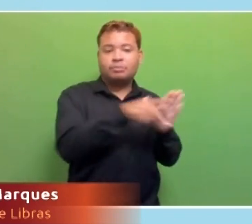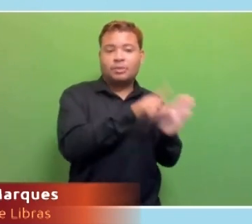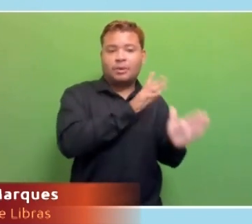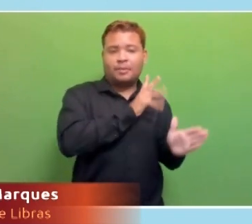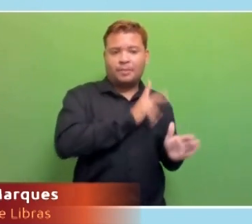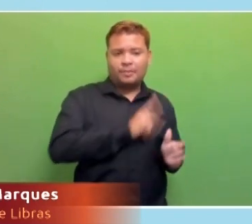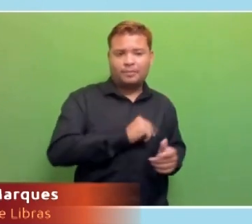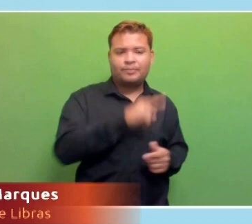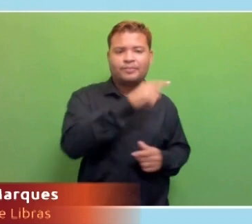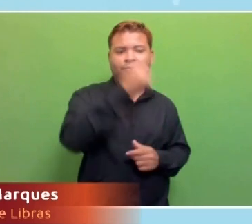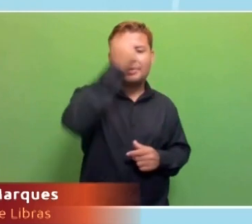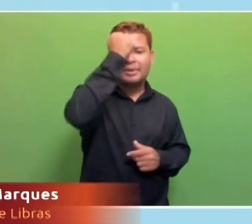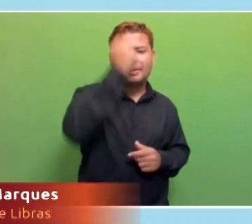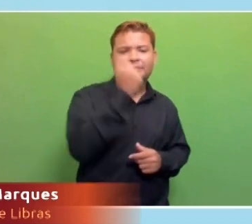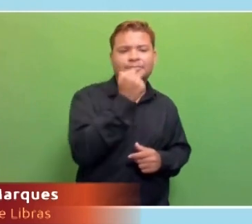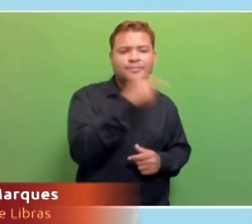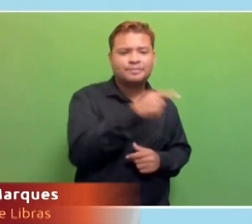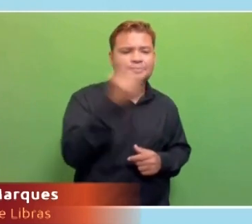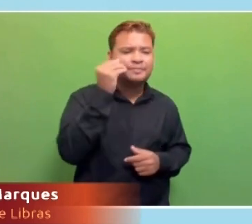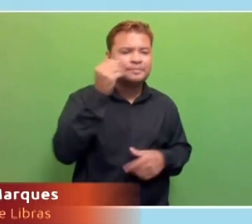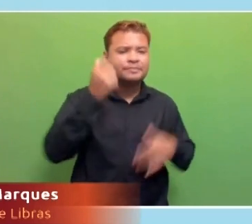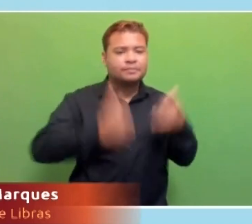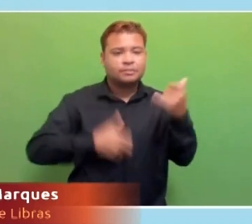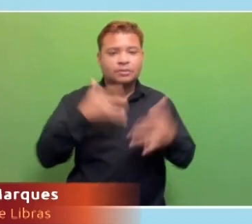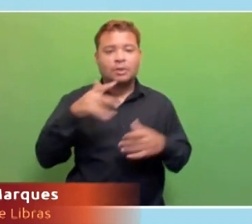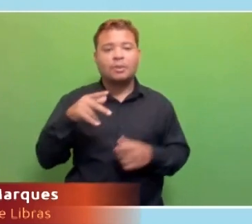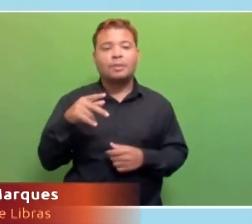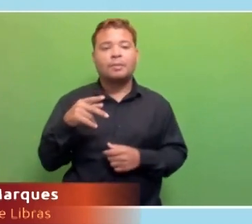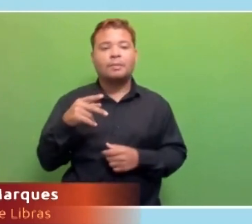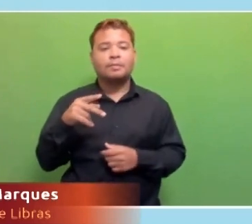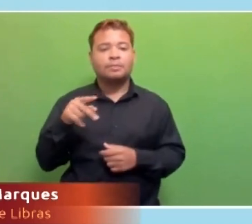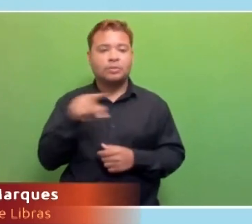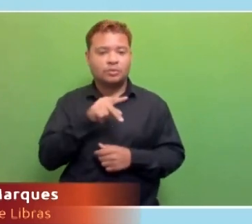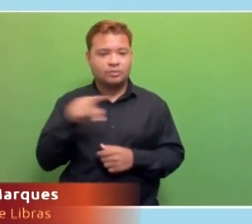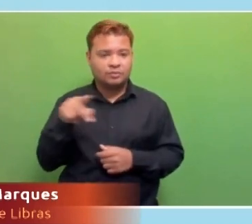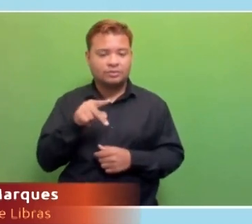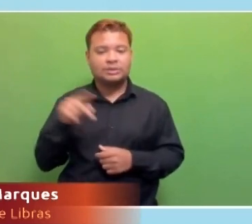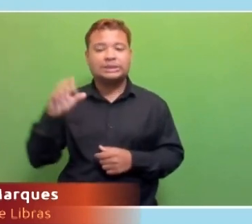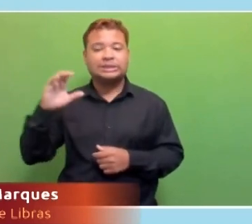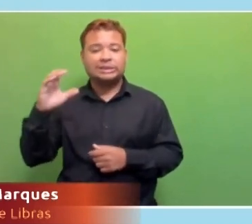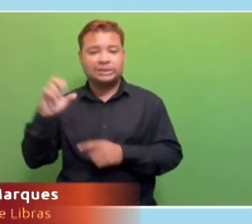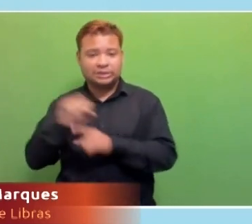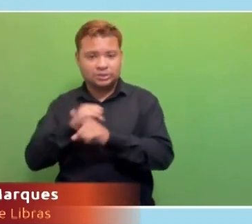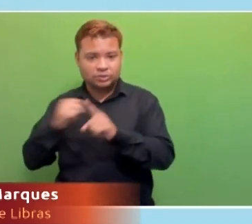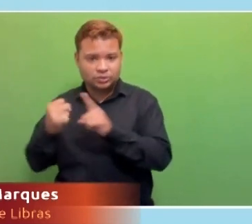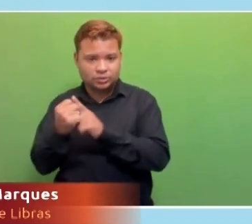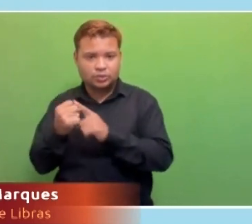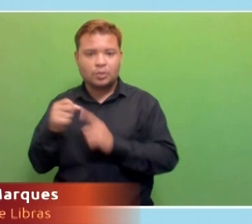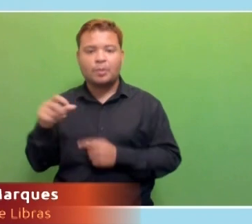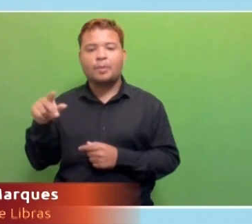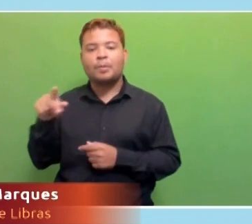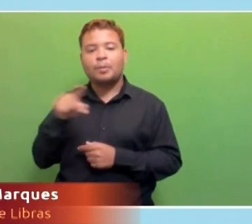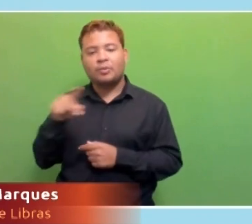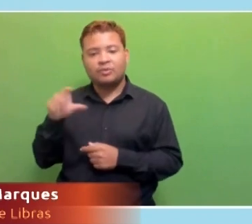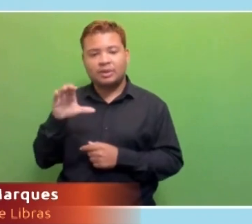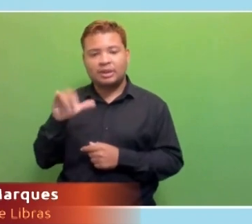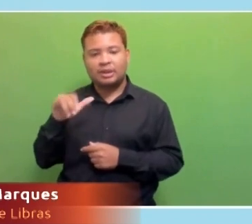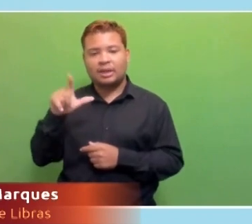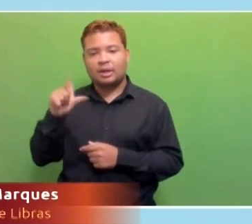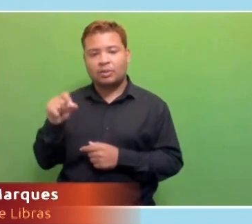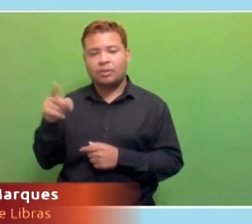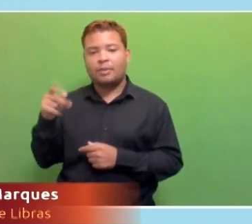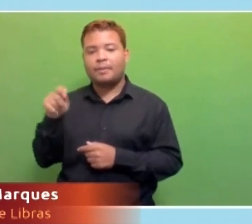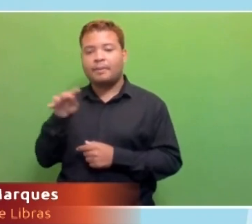dos professores da Faculdade de Ciências Sociais da UFG, o professor Carlo Patti, que é doutor em História